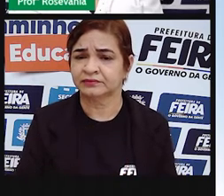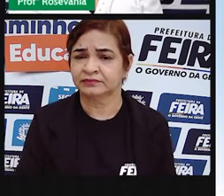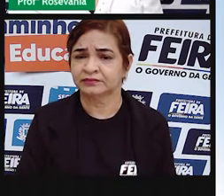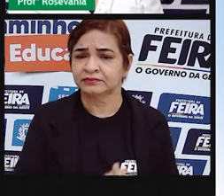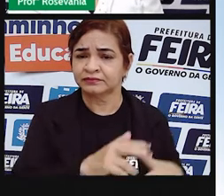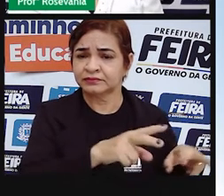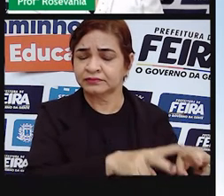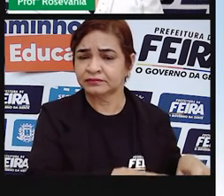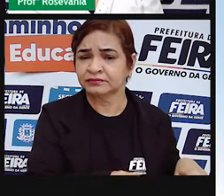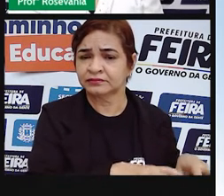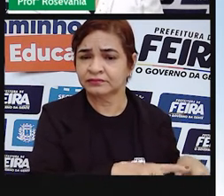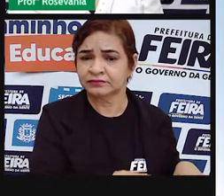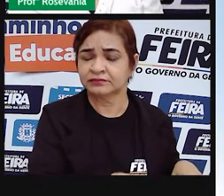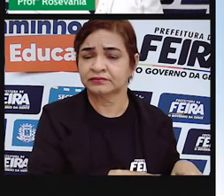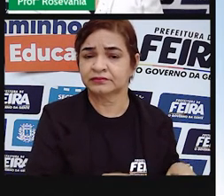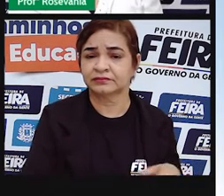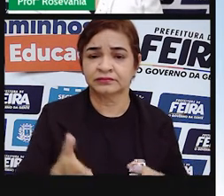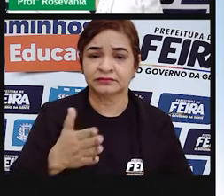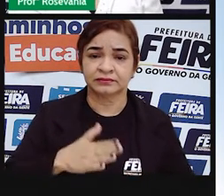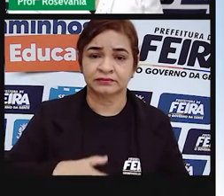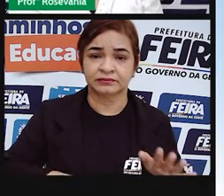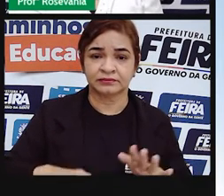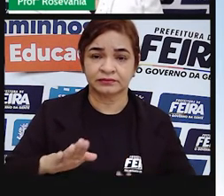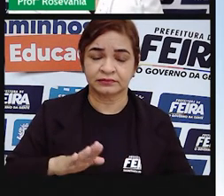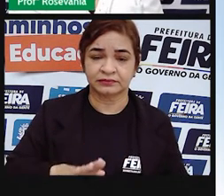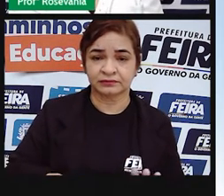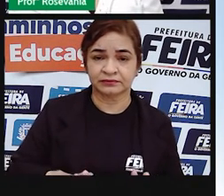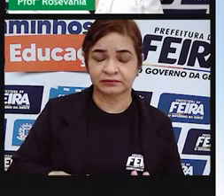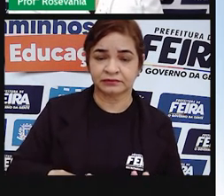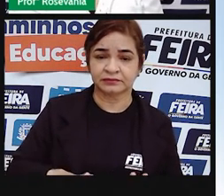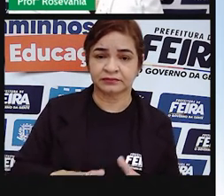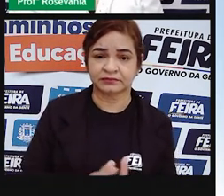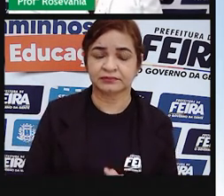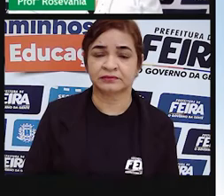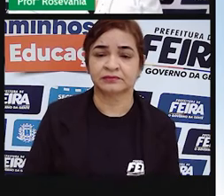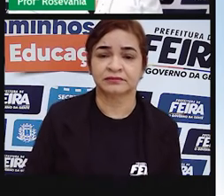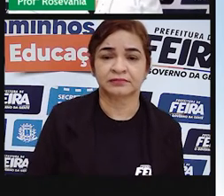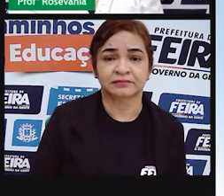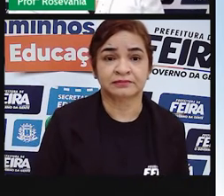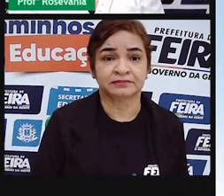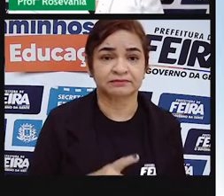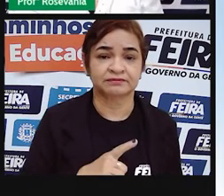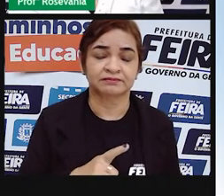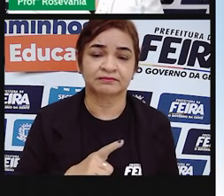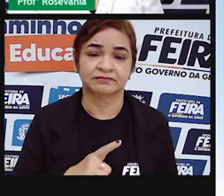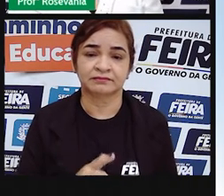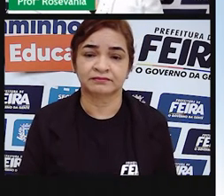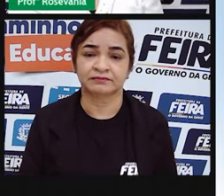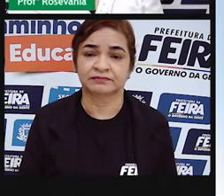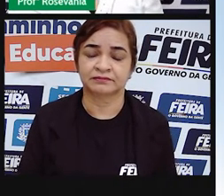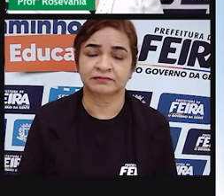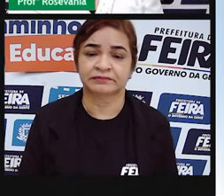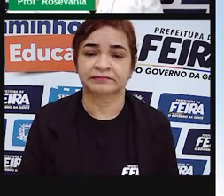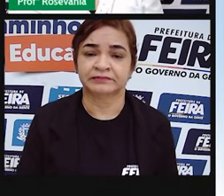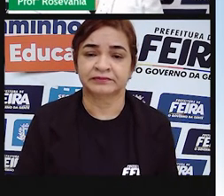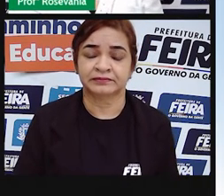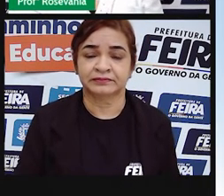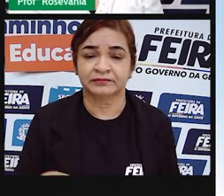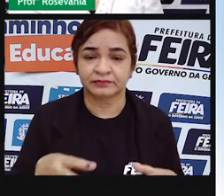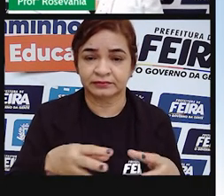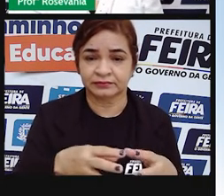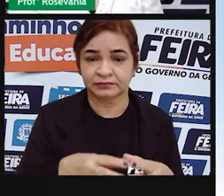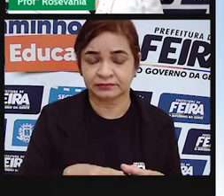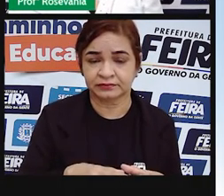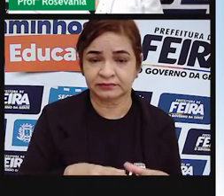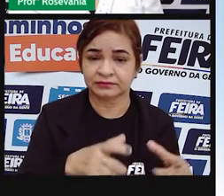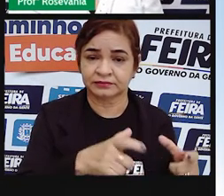favela, né. Normalmente, às vezes, a depender do grau de dinheiro que se tem, infelizmente, vai ocupar